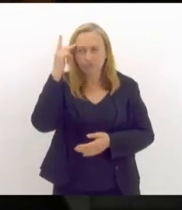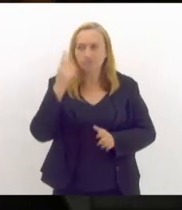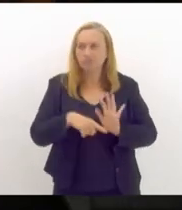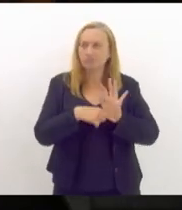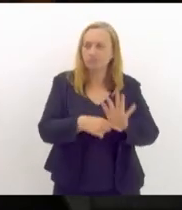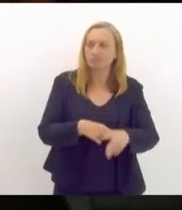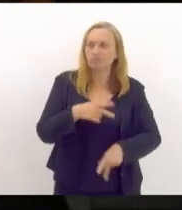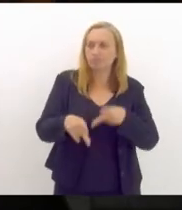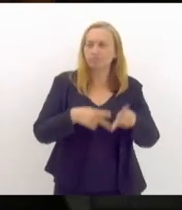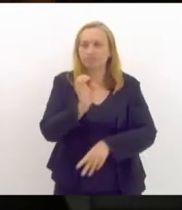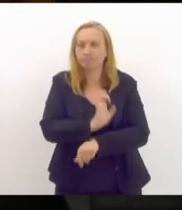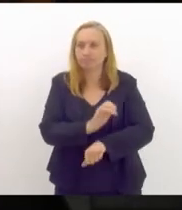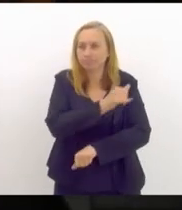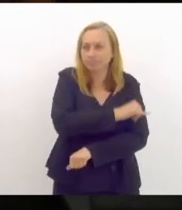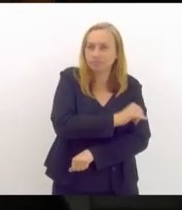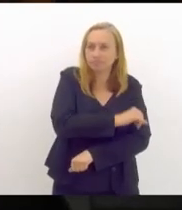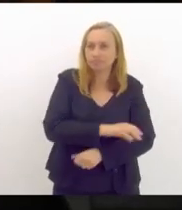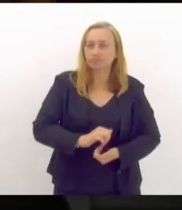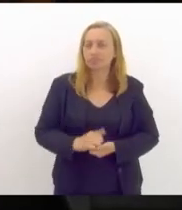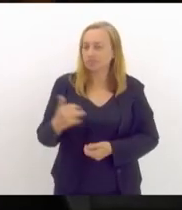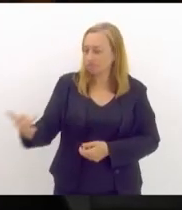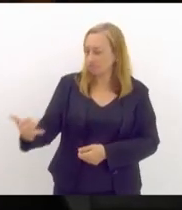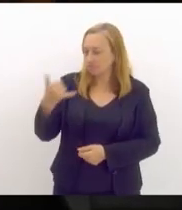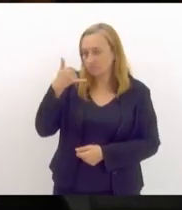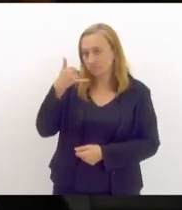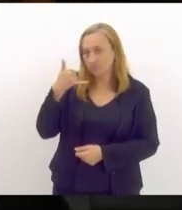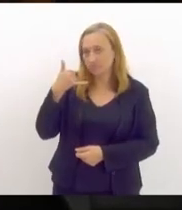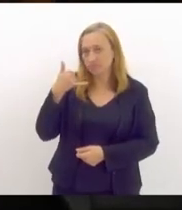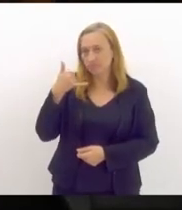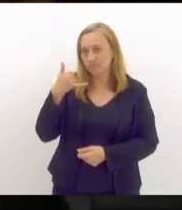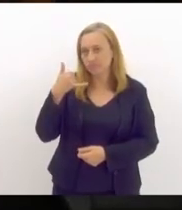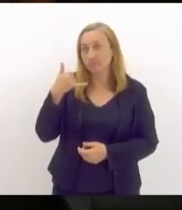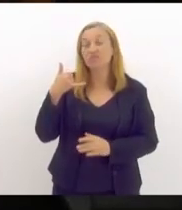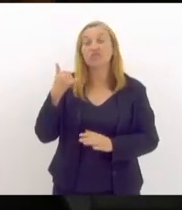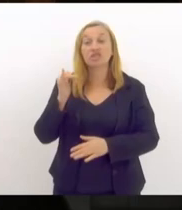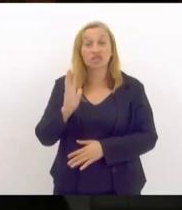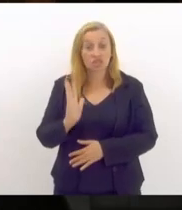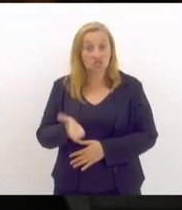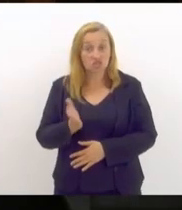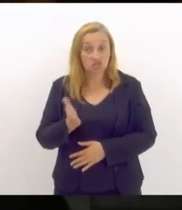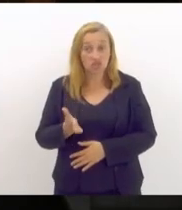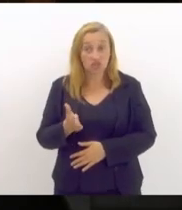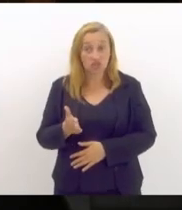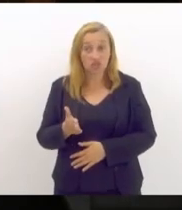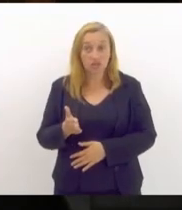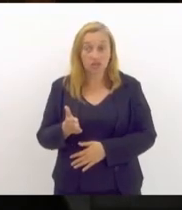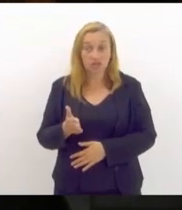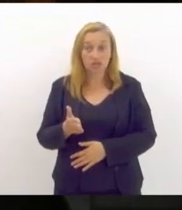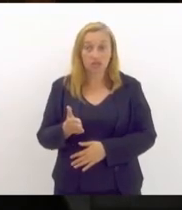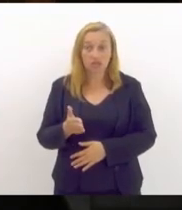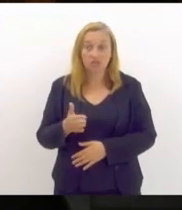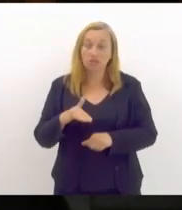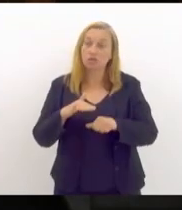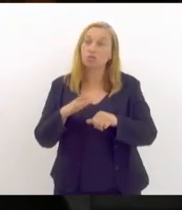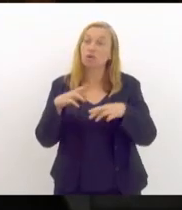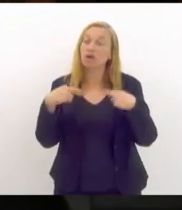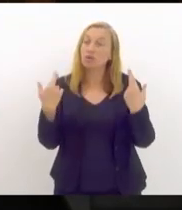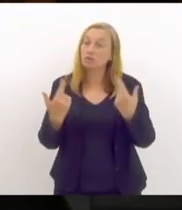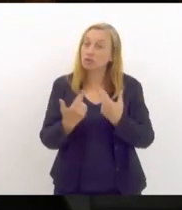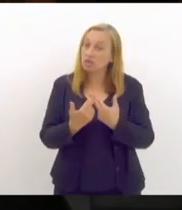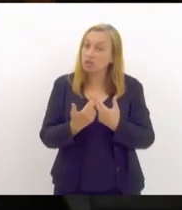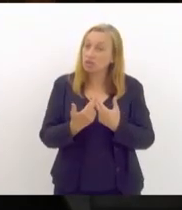a população do estado do Rio de Janeiro e logo quando eu liguei para ele ele já tinha feito uma vídeo conferência com